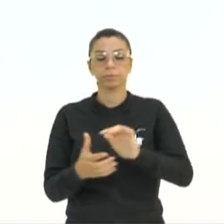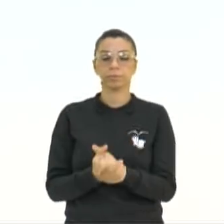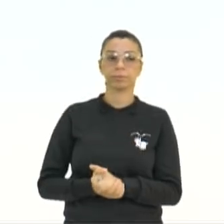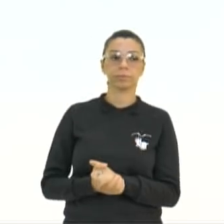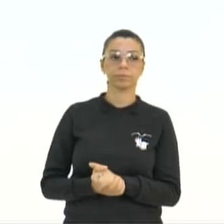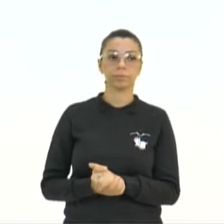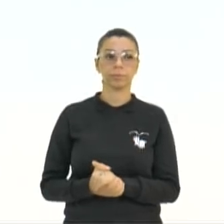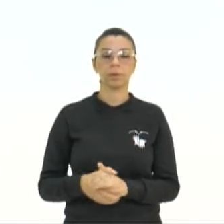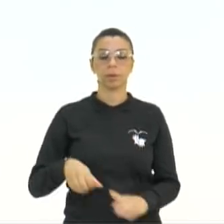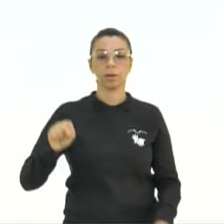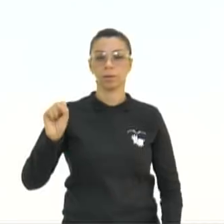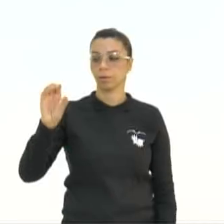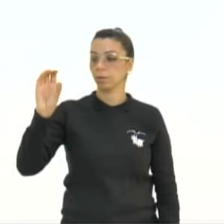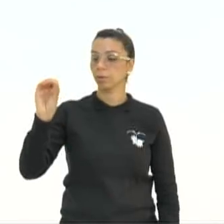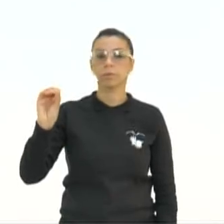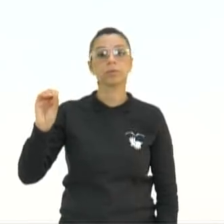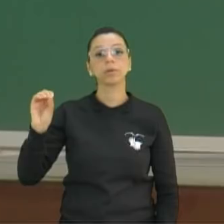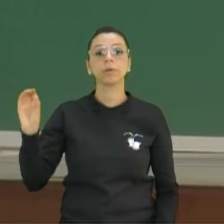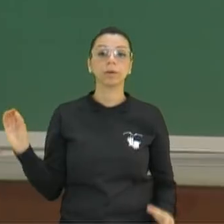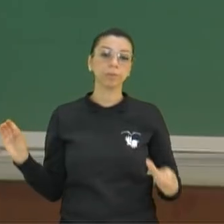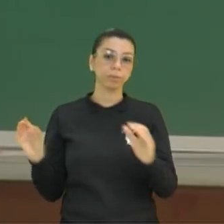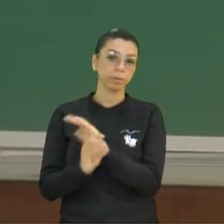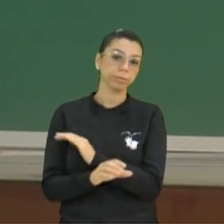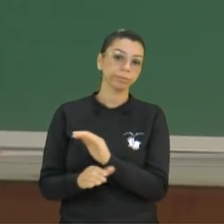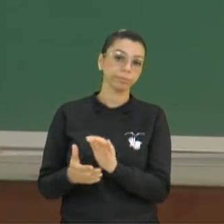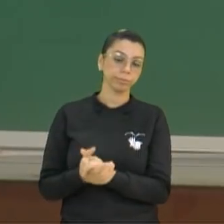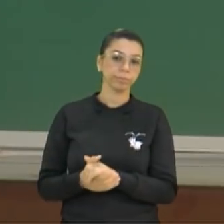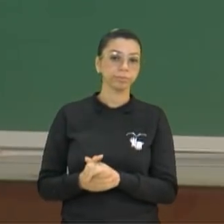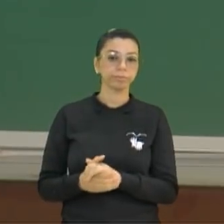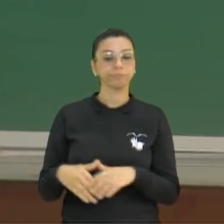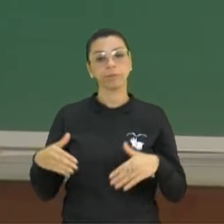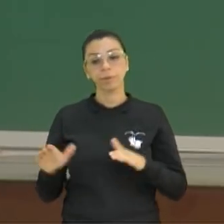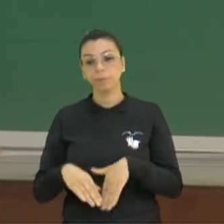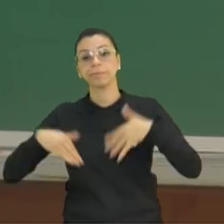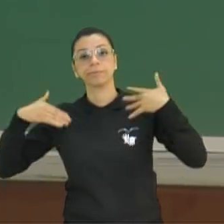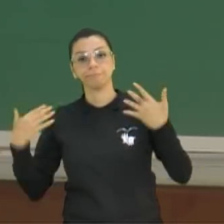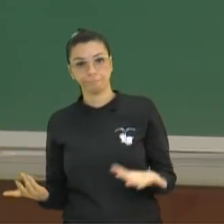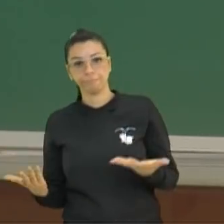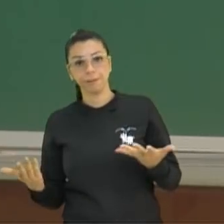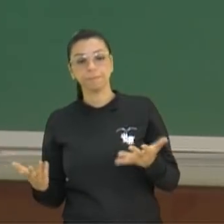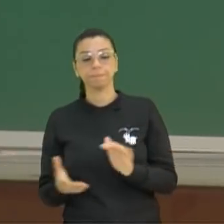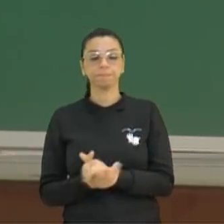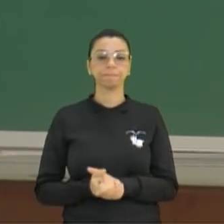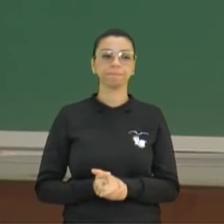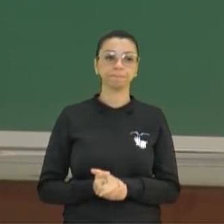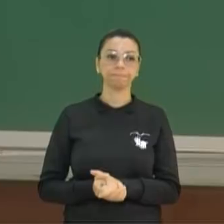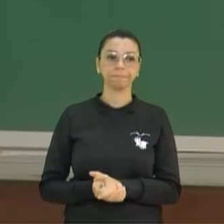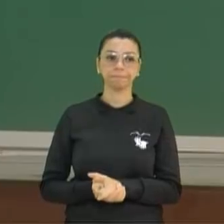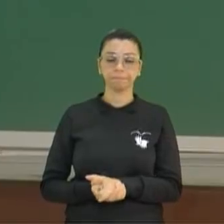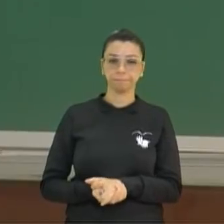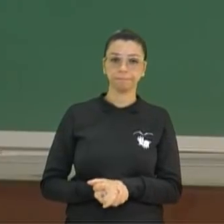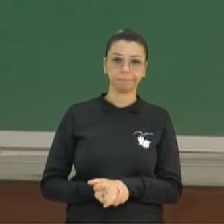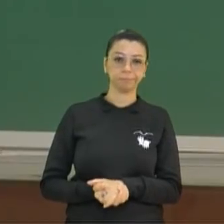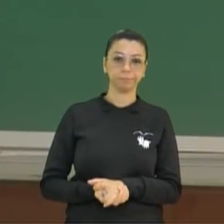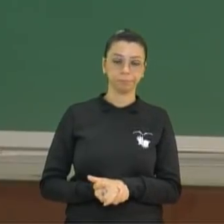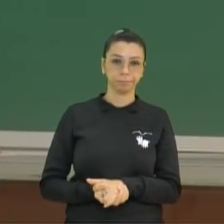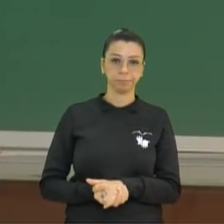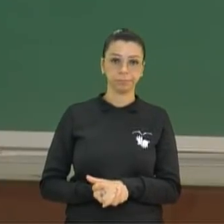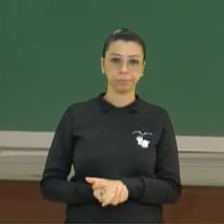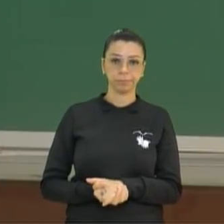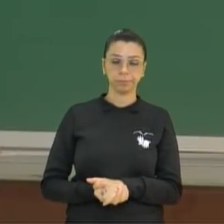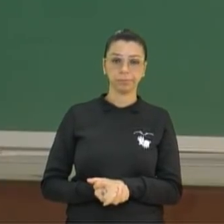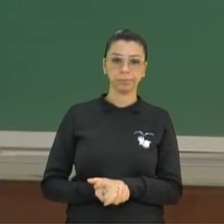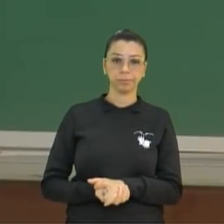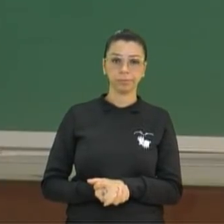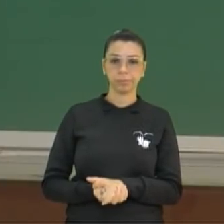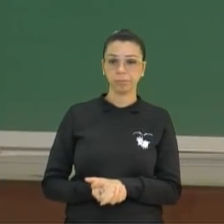uma conclusão e equivale a então. We didn't have time, so we couldn't clean our